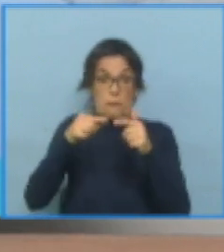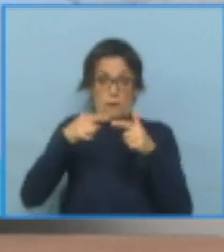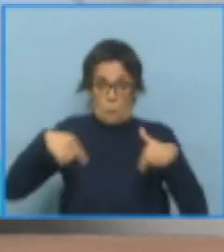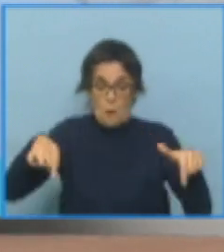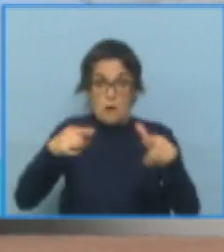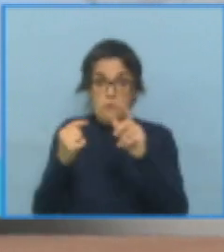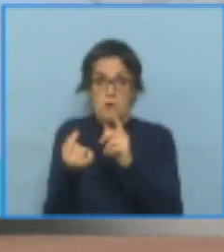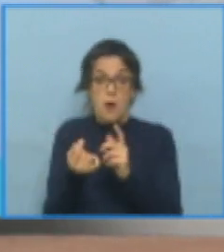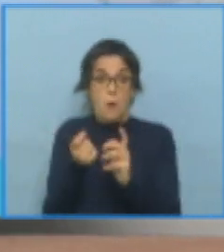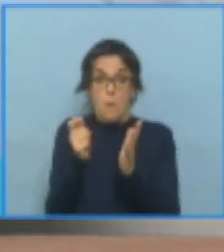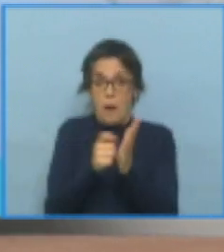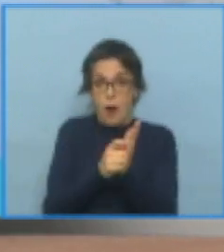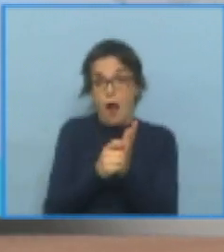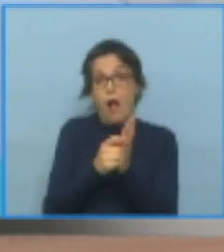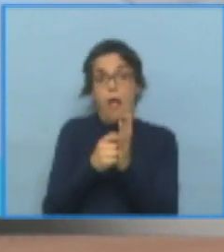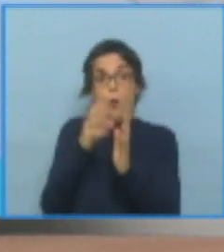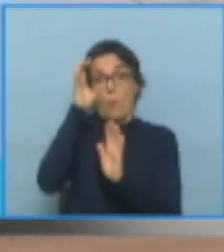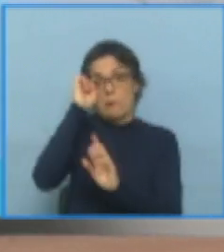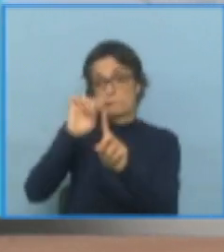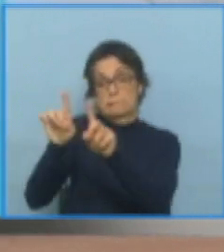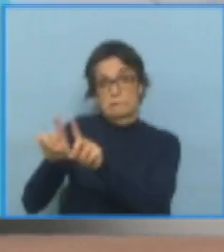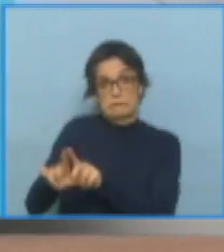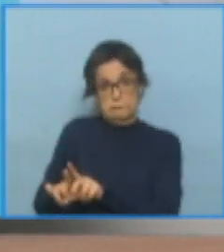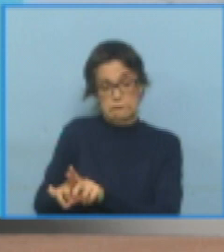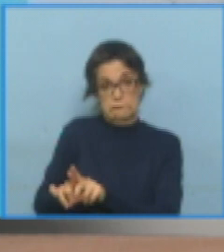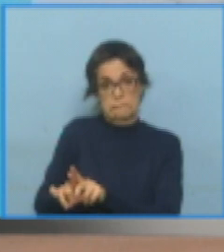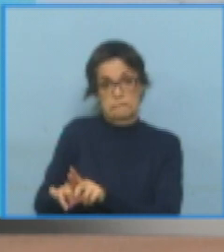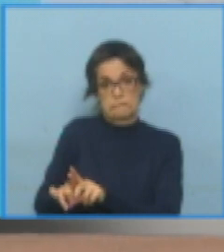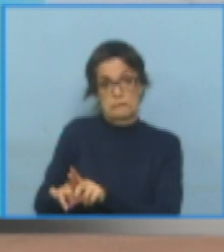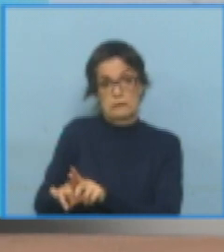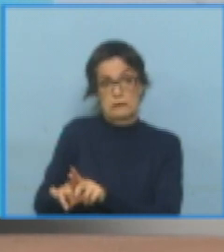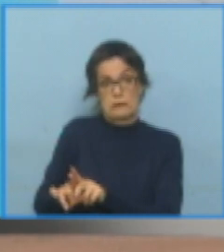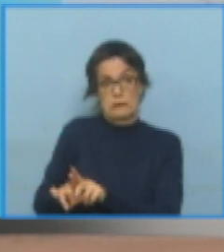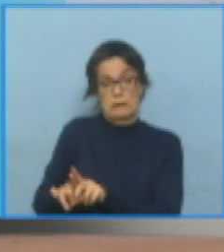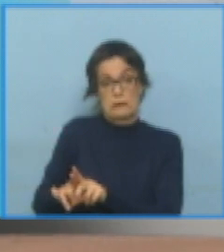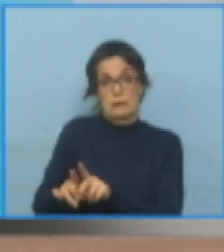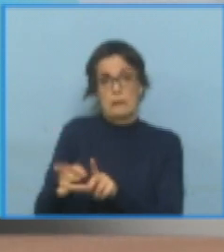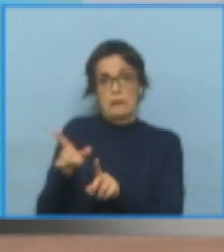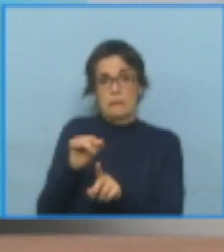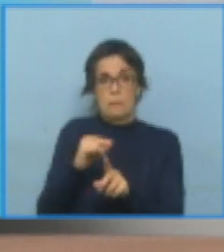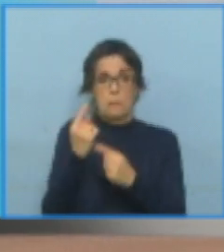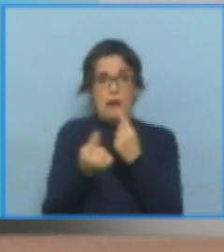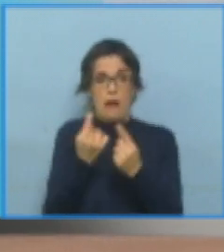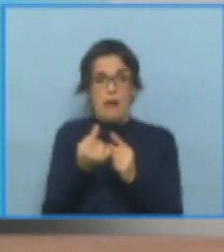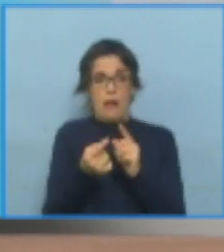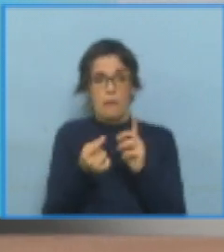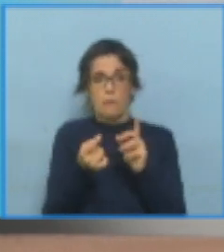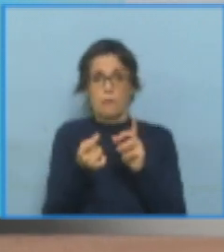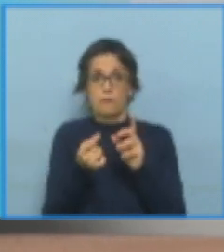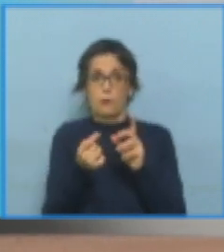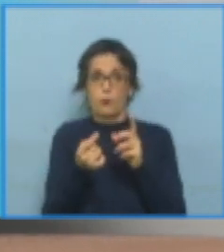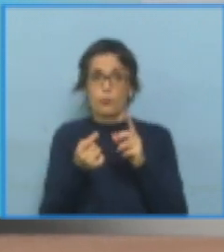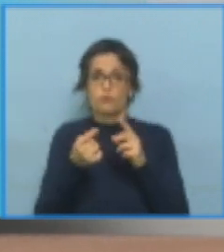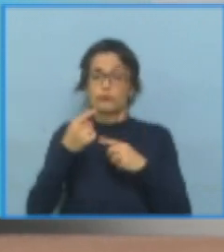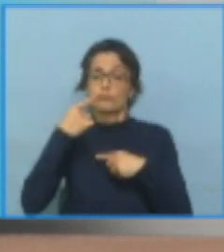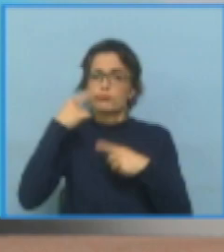ministérios, assistimos a uma série de declarações governamentais e outras que nos dizem que algo está a ser feito e que é